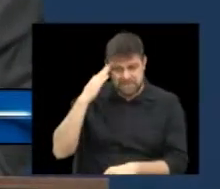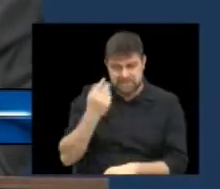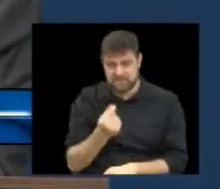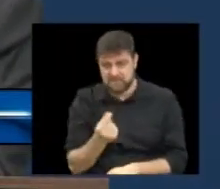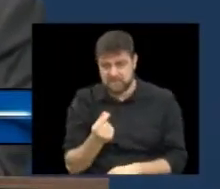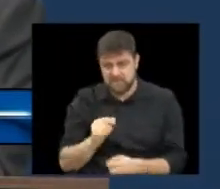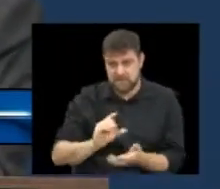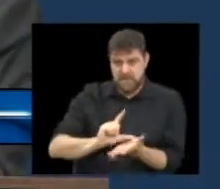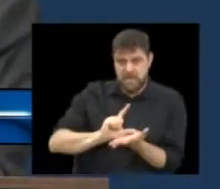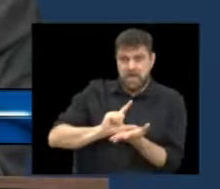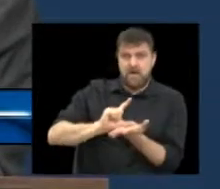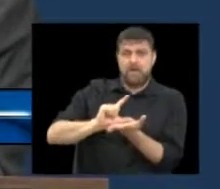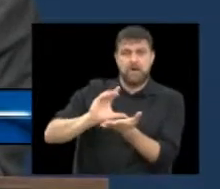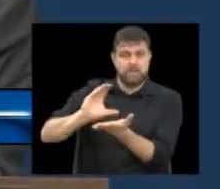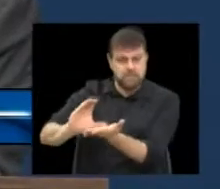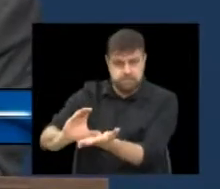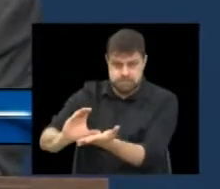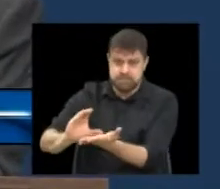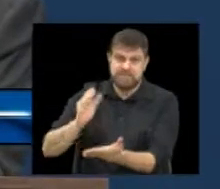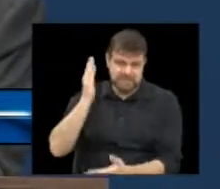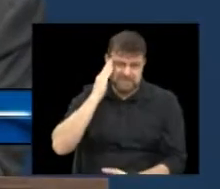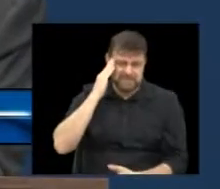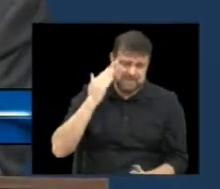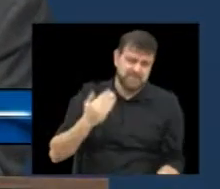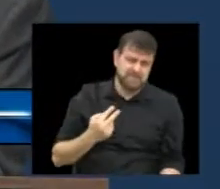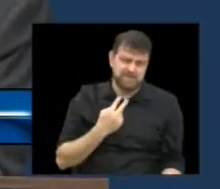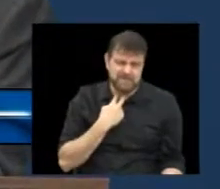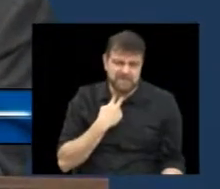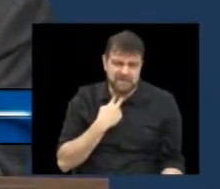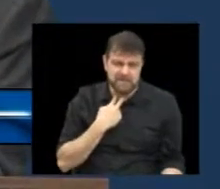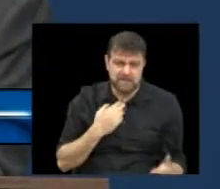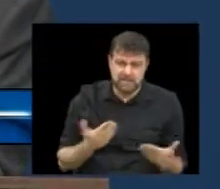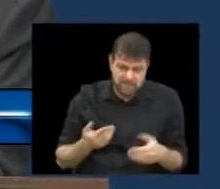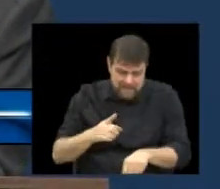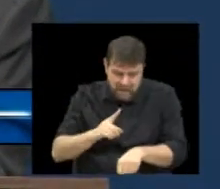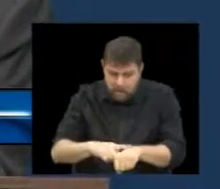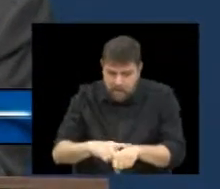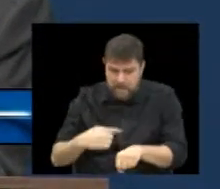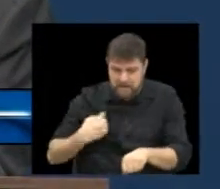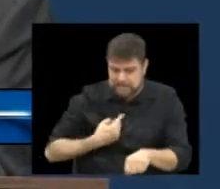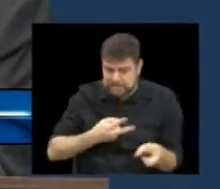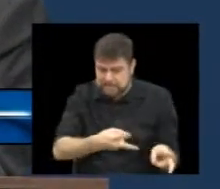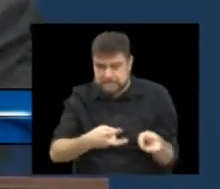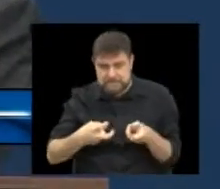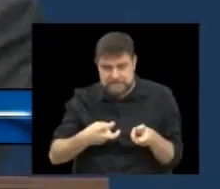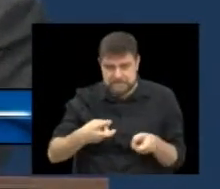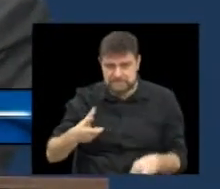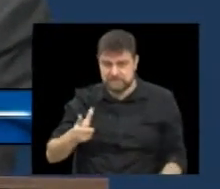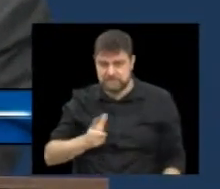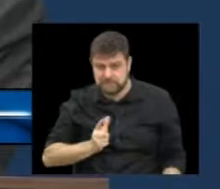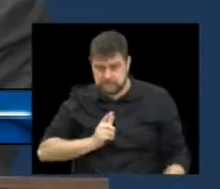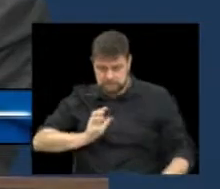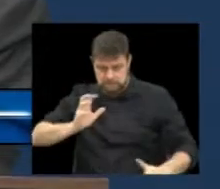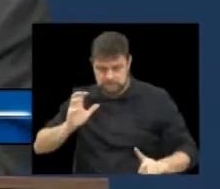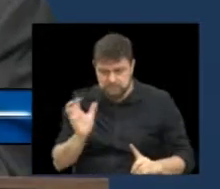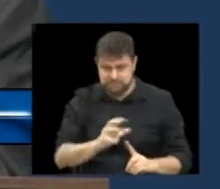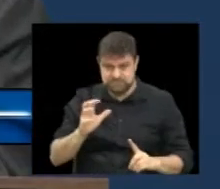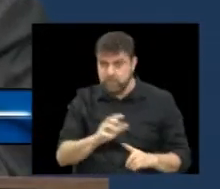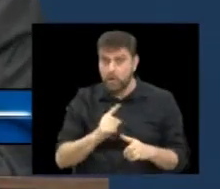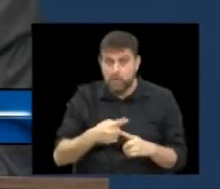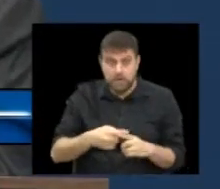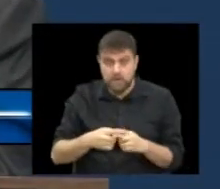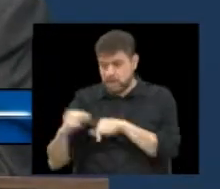parar de crescer e se estabilizar numa certa faixa. Mas, no momento em que a gente tem uma pressão importante de novos